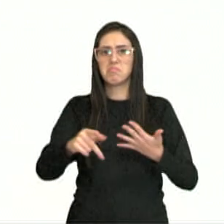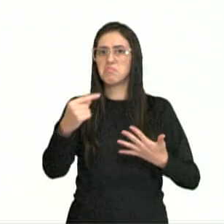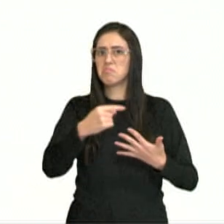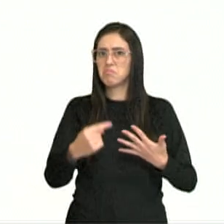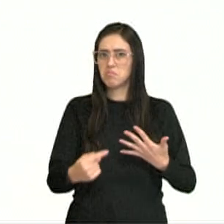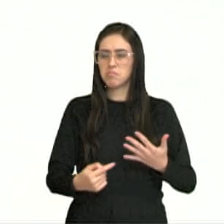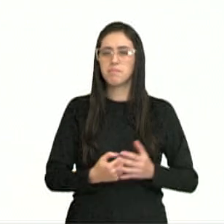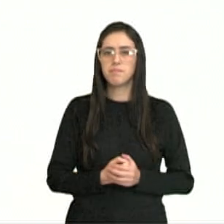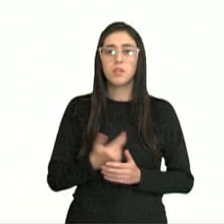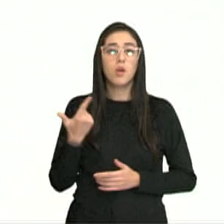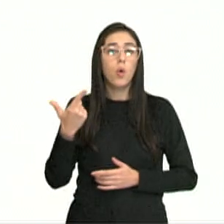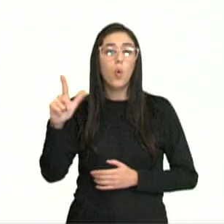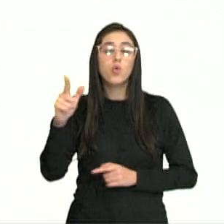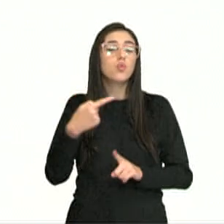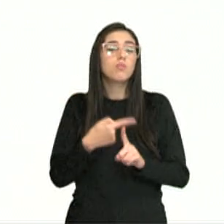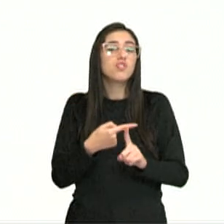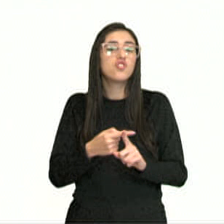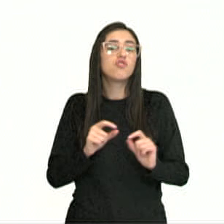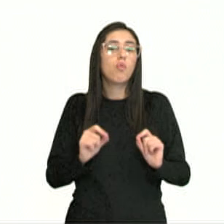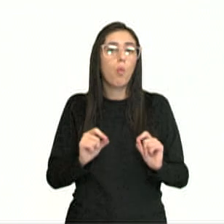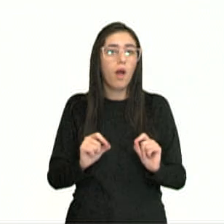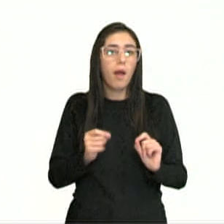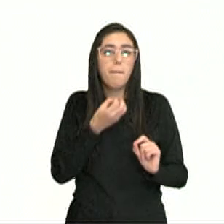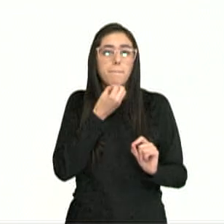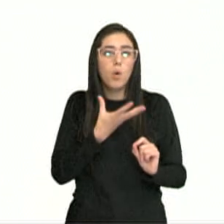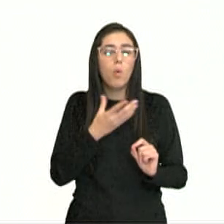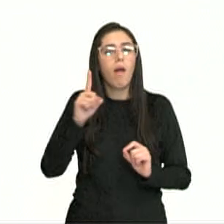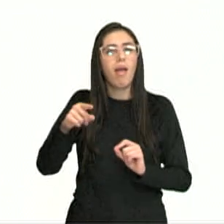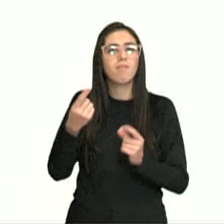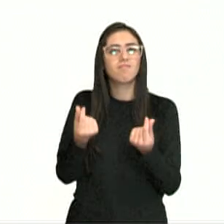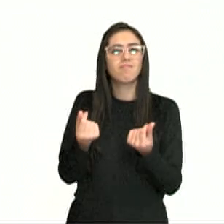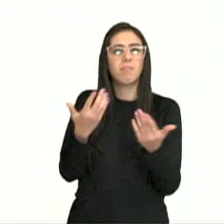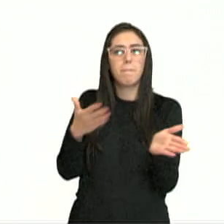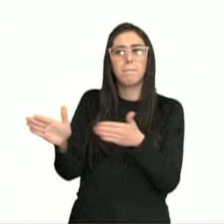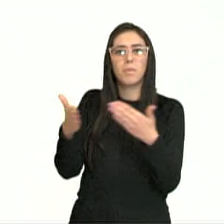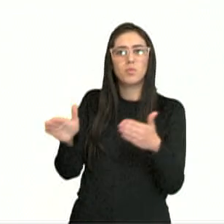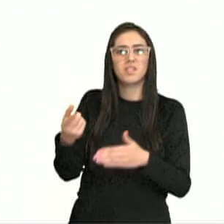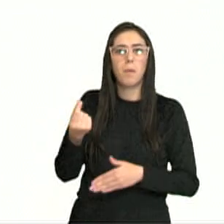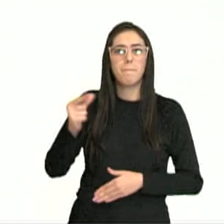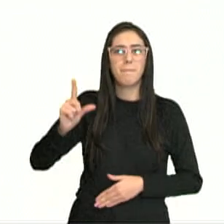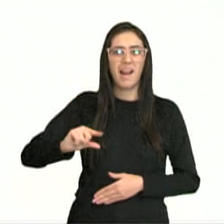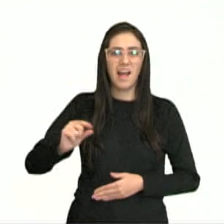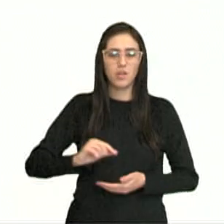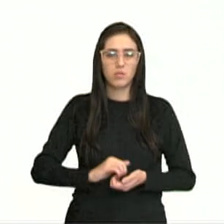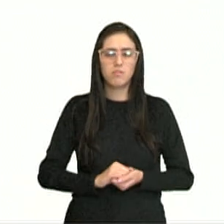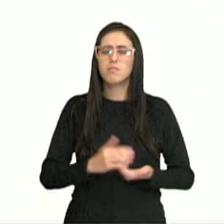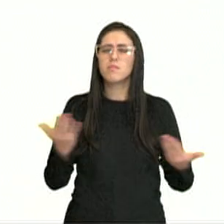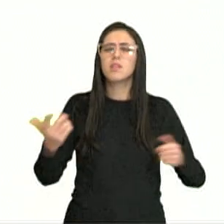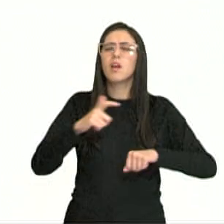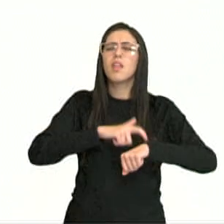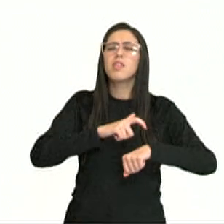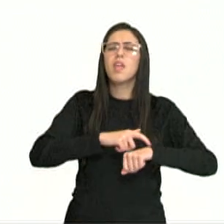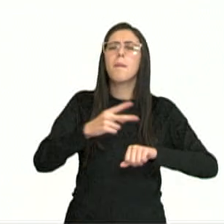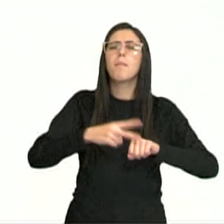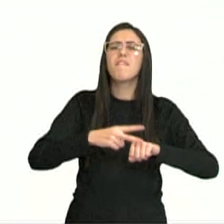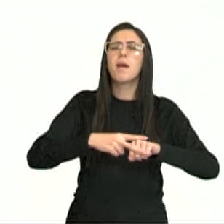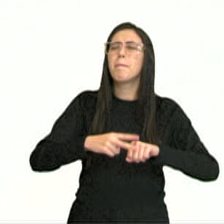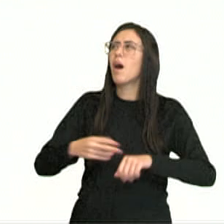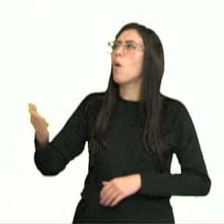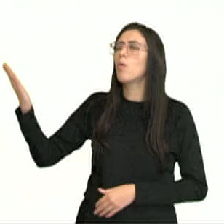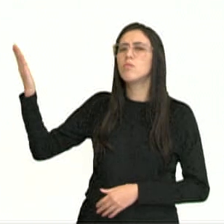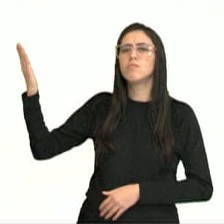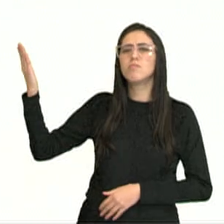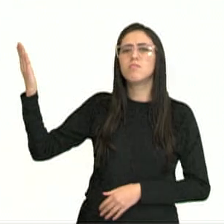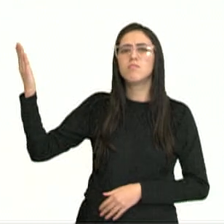Outro ponto positivo é o custo de produção. Em que tempo verbal estão os verbos